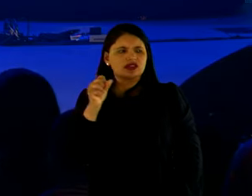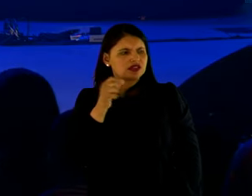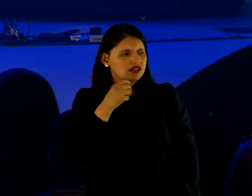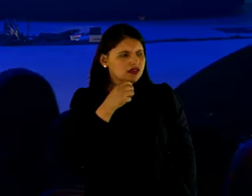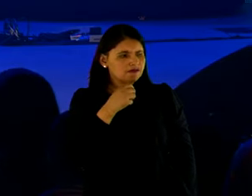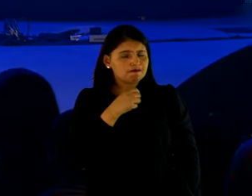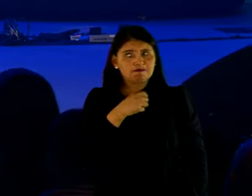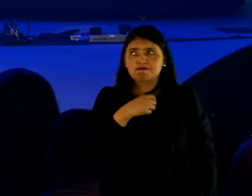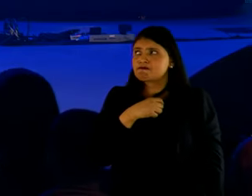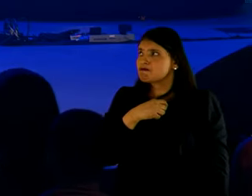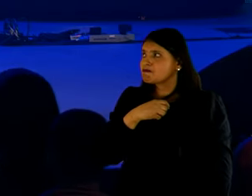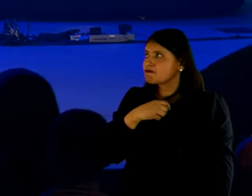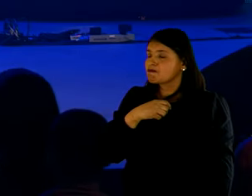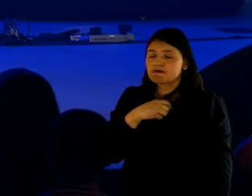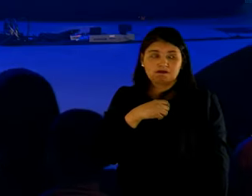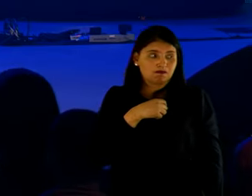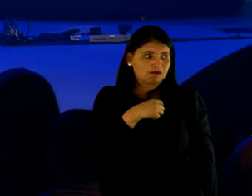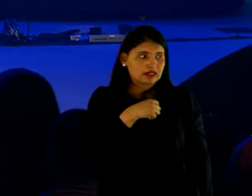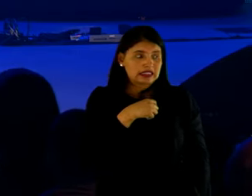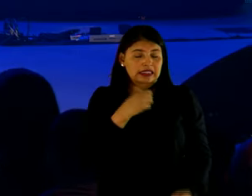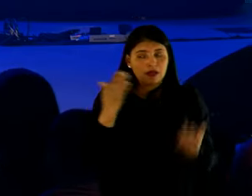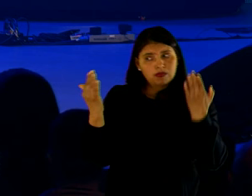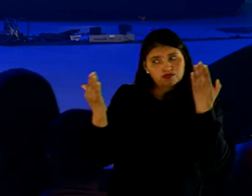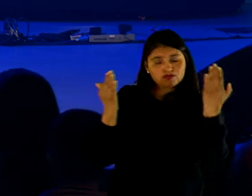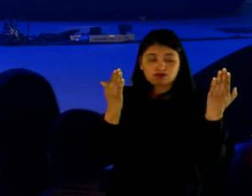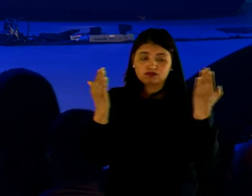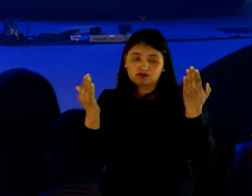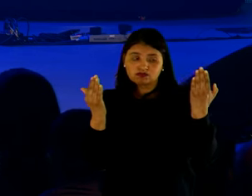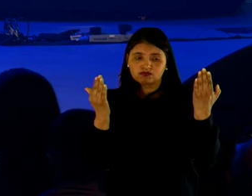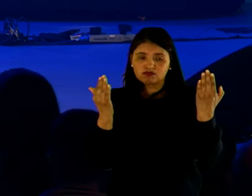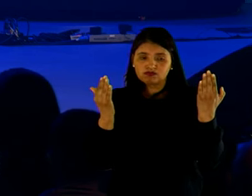ponto de se rachar e você dormindo.